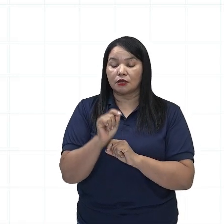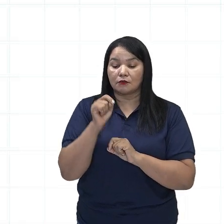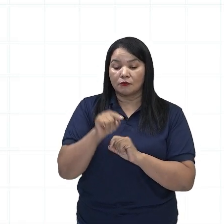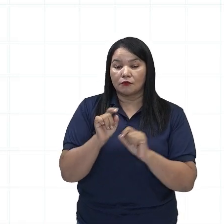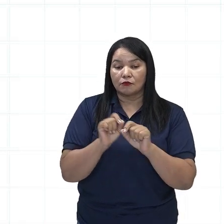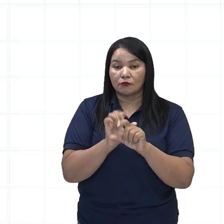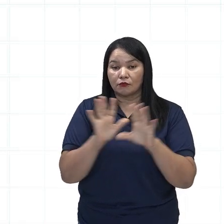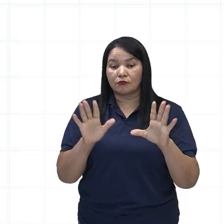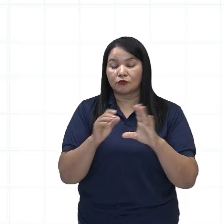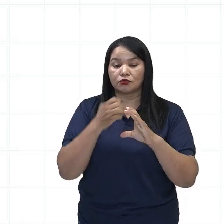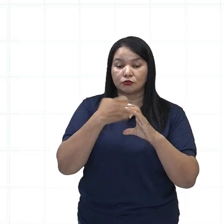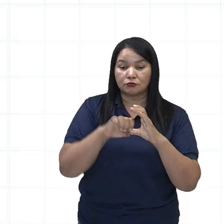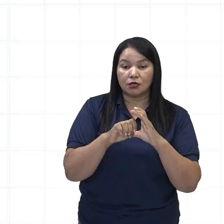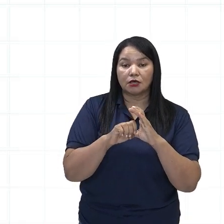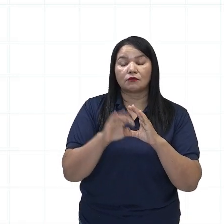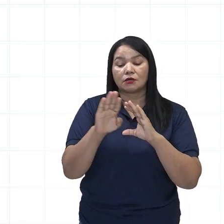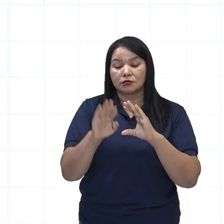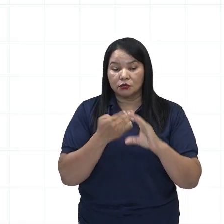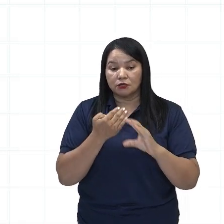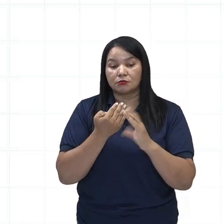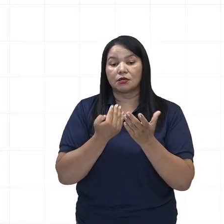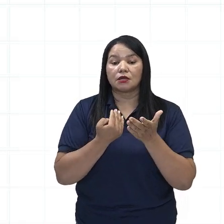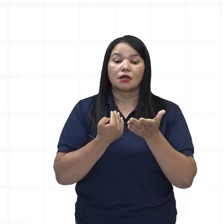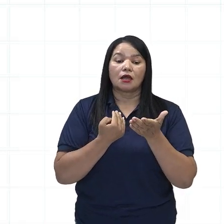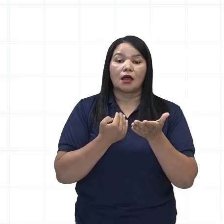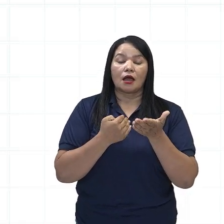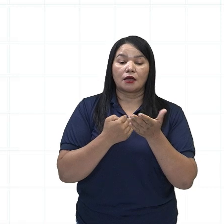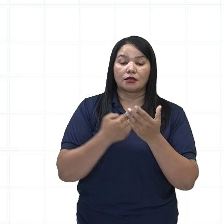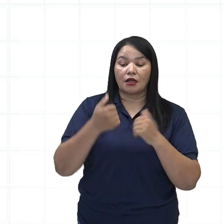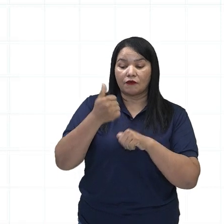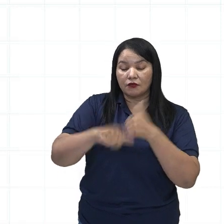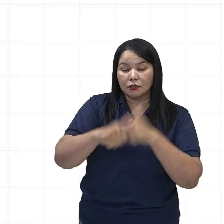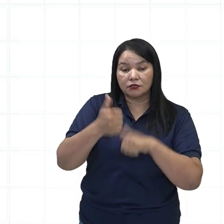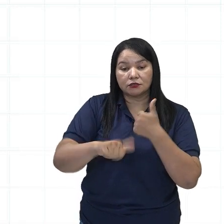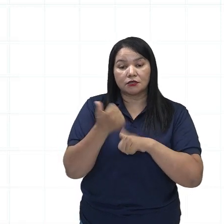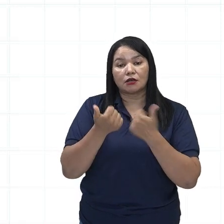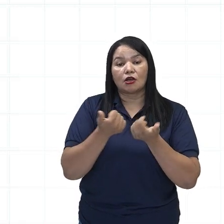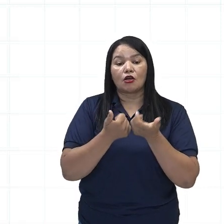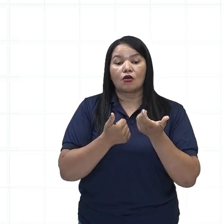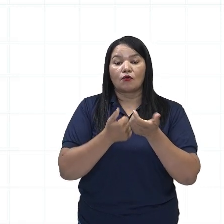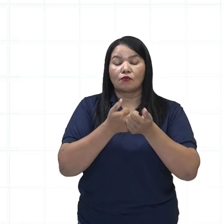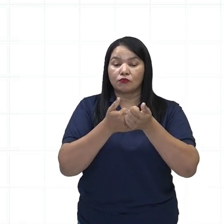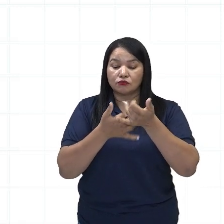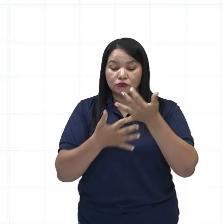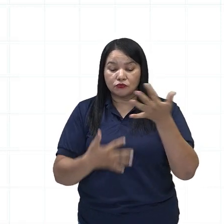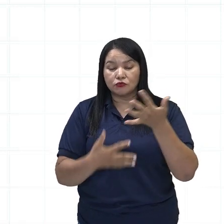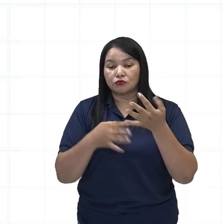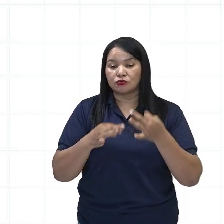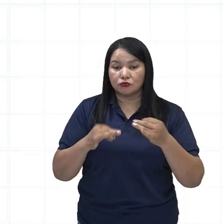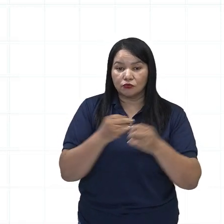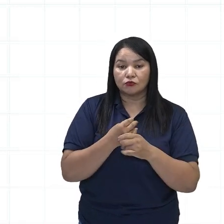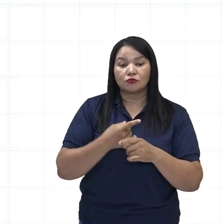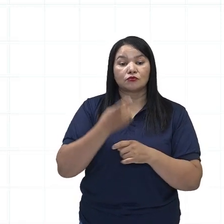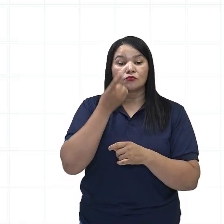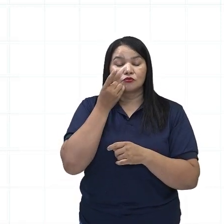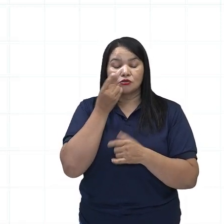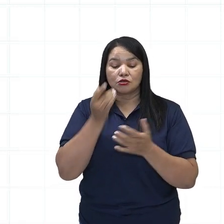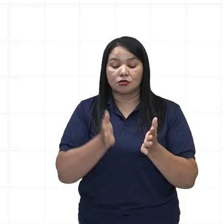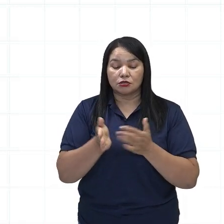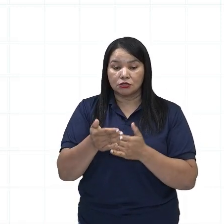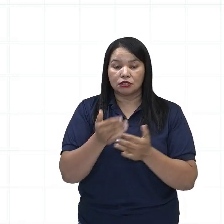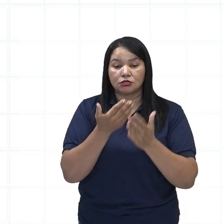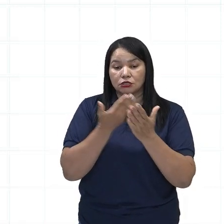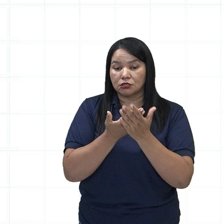receber as cartelas, as avaliações, os conteúdos que serão ministrados a cada dia de aula,